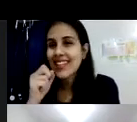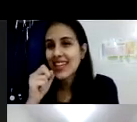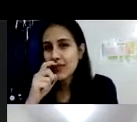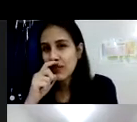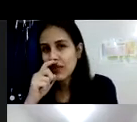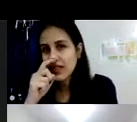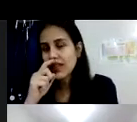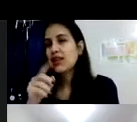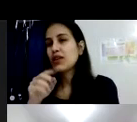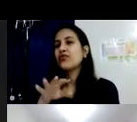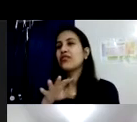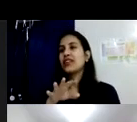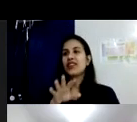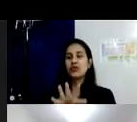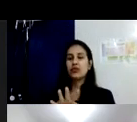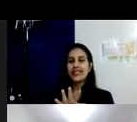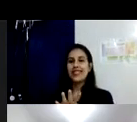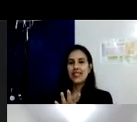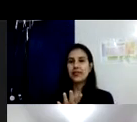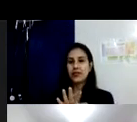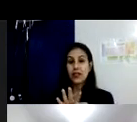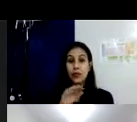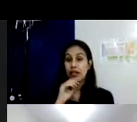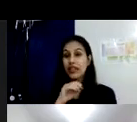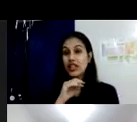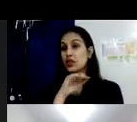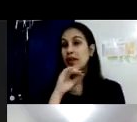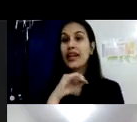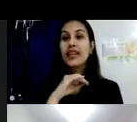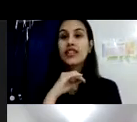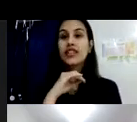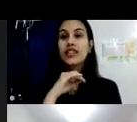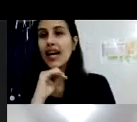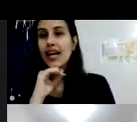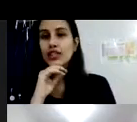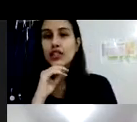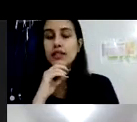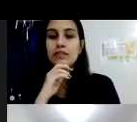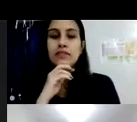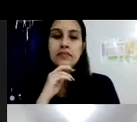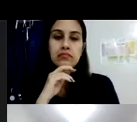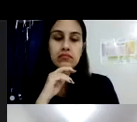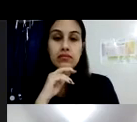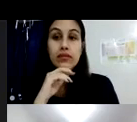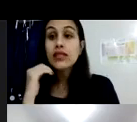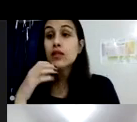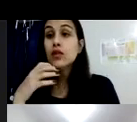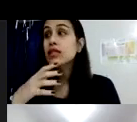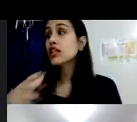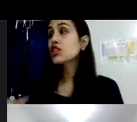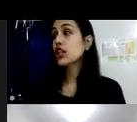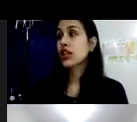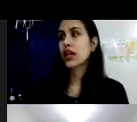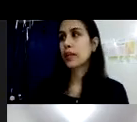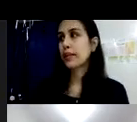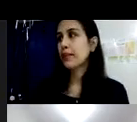E essa gravura eu vi e eu quis trazer para vocês porque eu achei de uma engenhosidade. Às vezes o